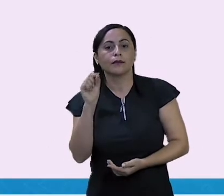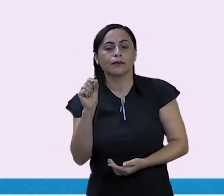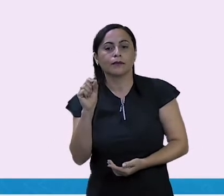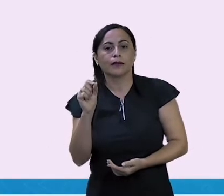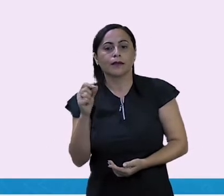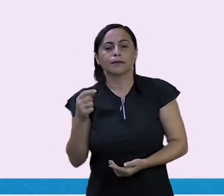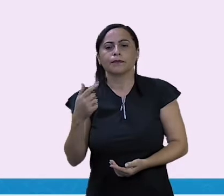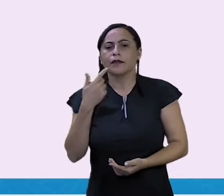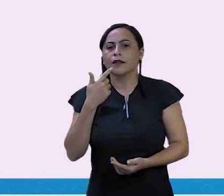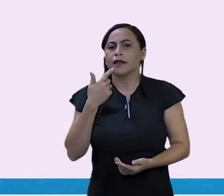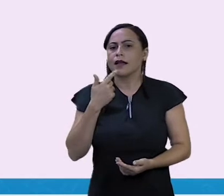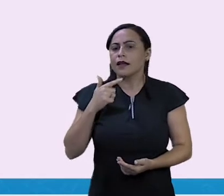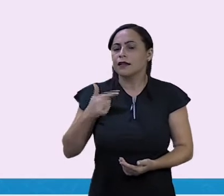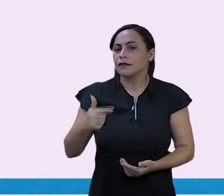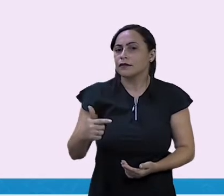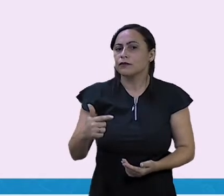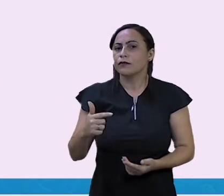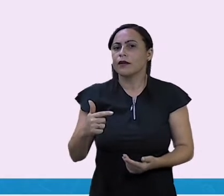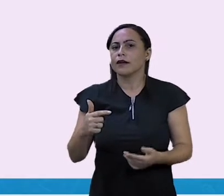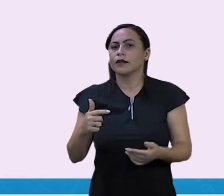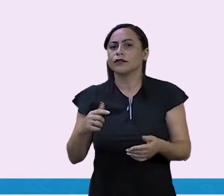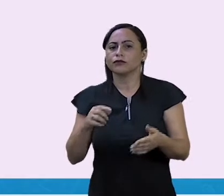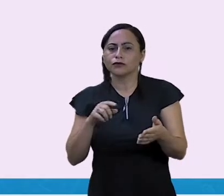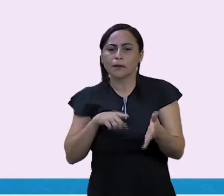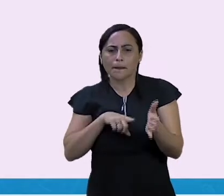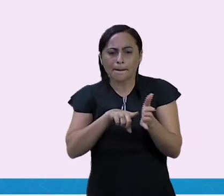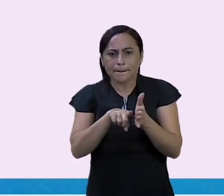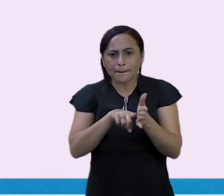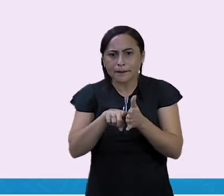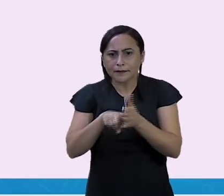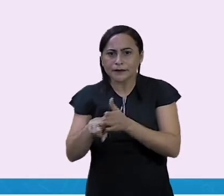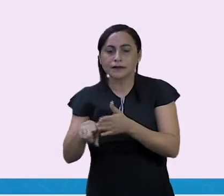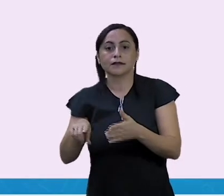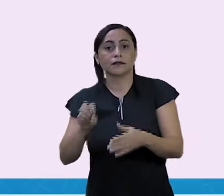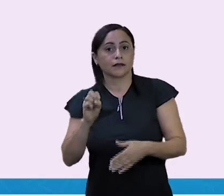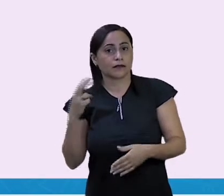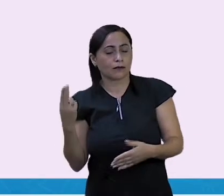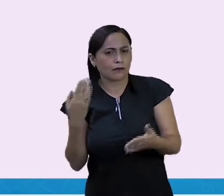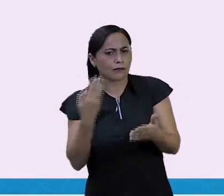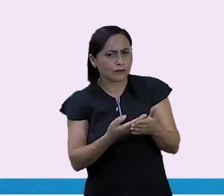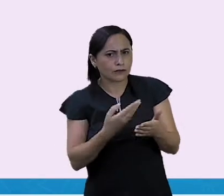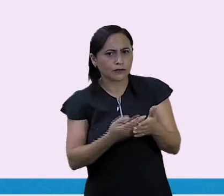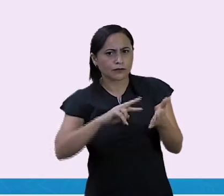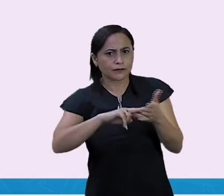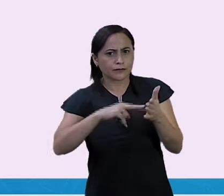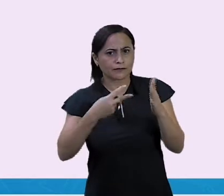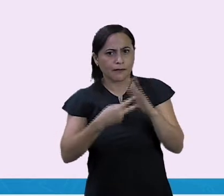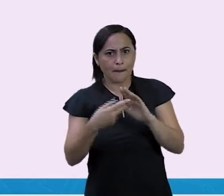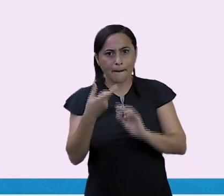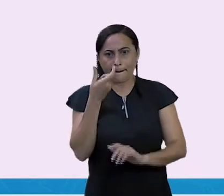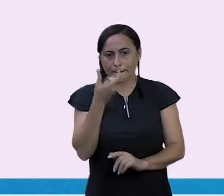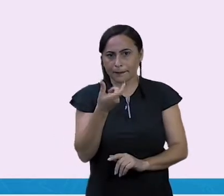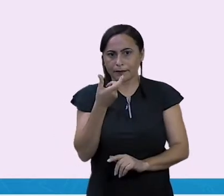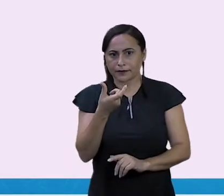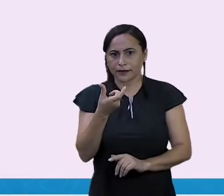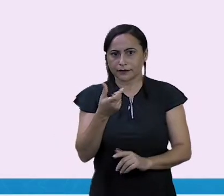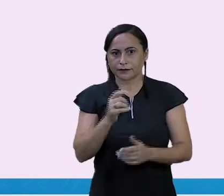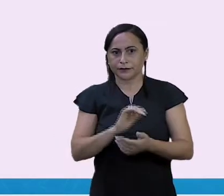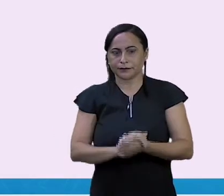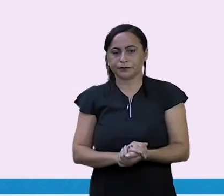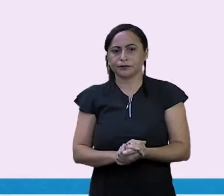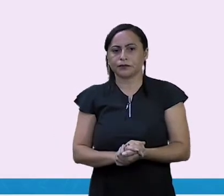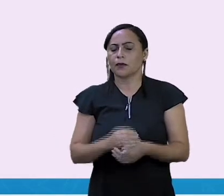que estuda o significado das palavras. Na polissemia, eles podem ser múltiplos. Observe